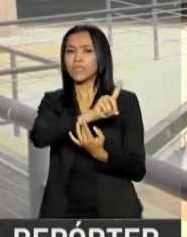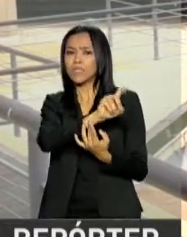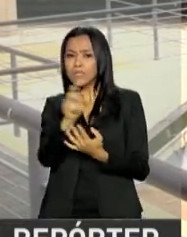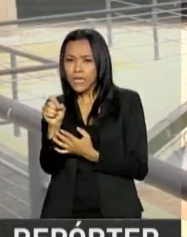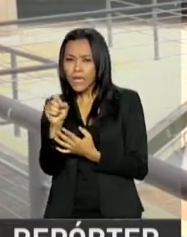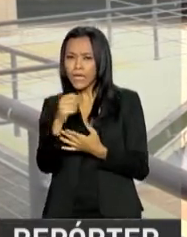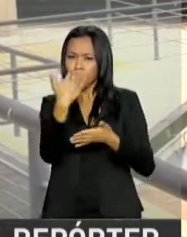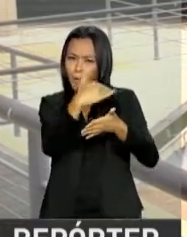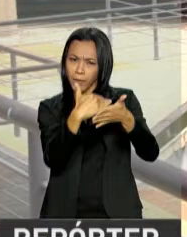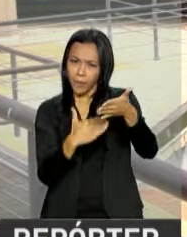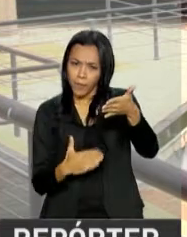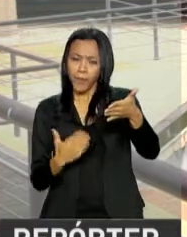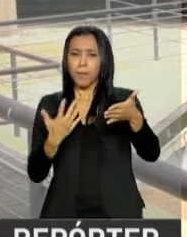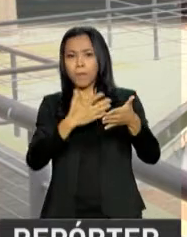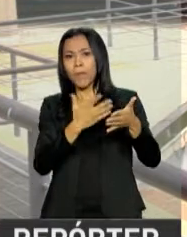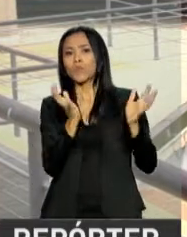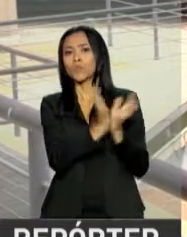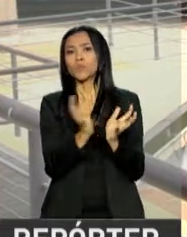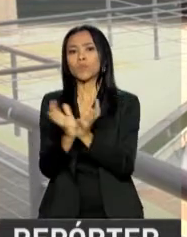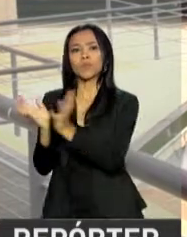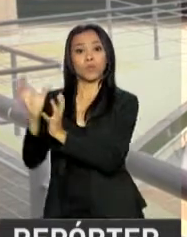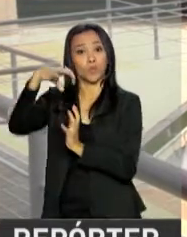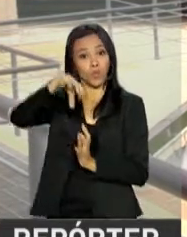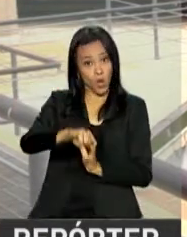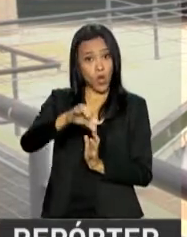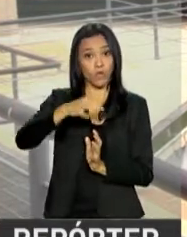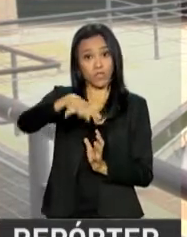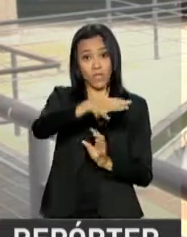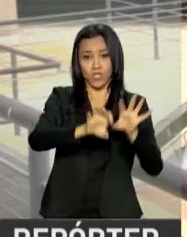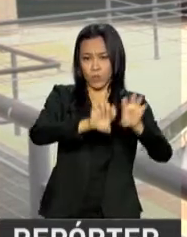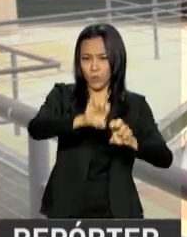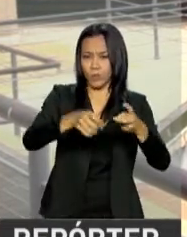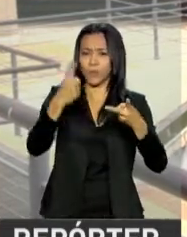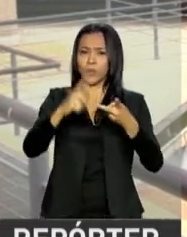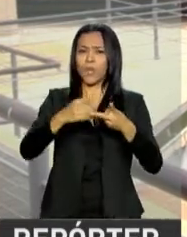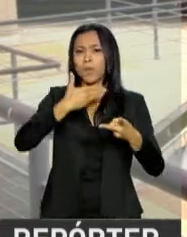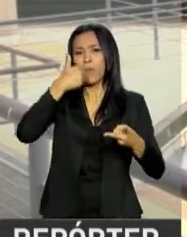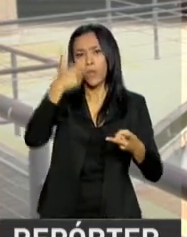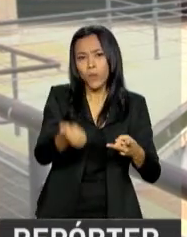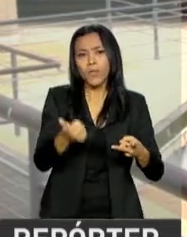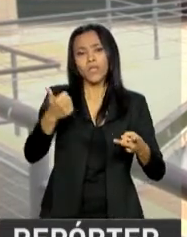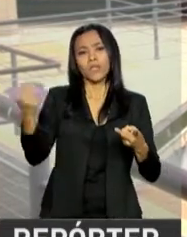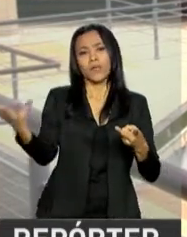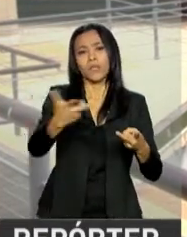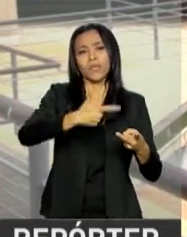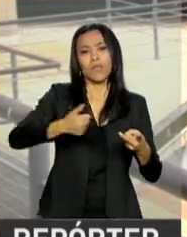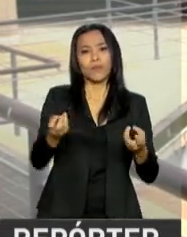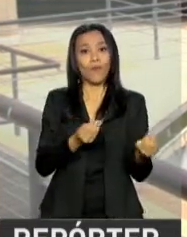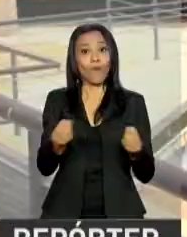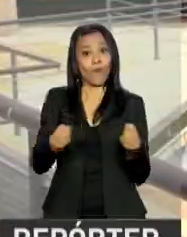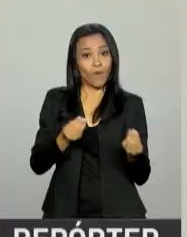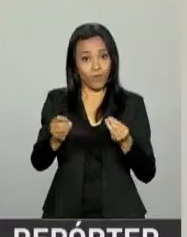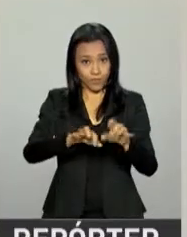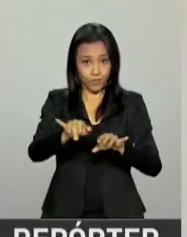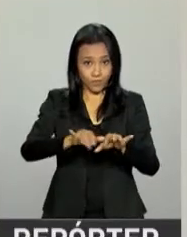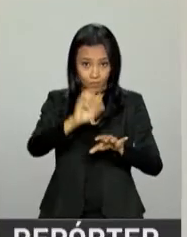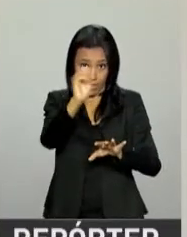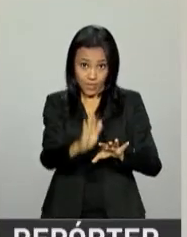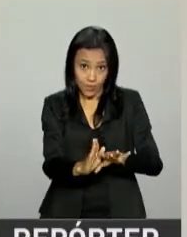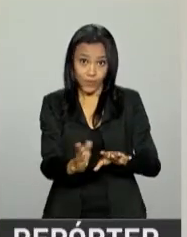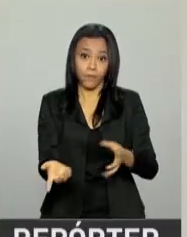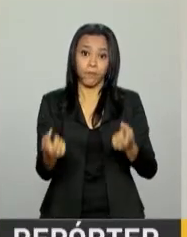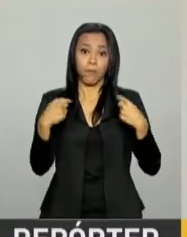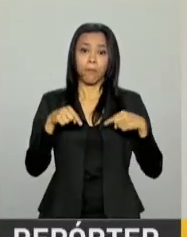que devem trazer mais investimentos em educação infraestrutura de acesso e melhoria das habilidades digitais no brasil a gente